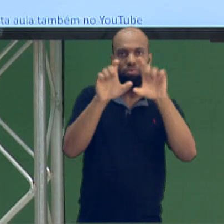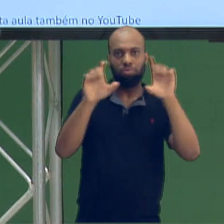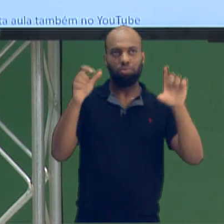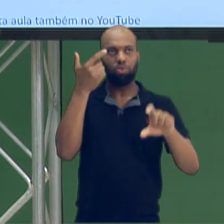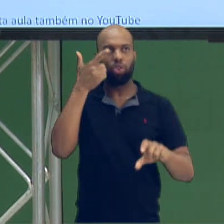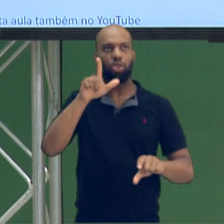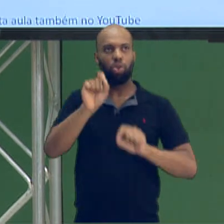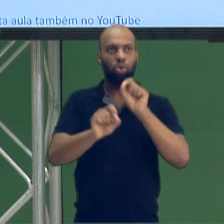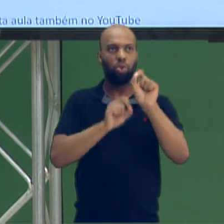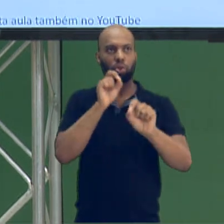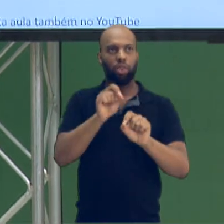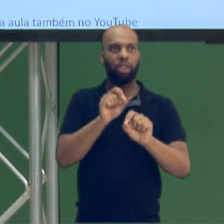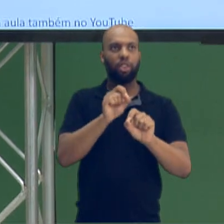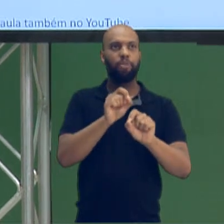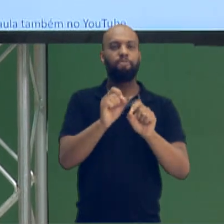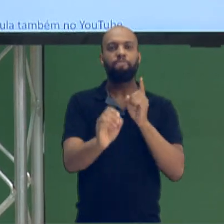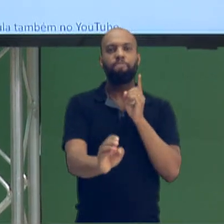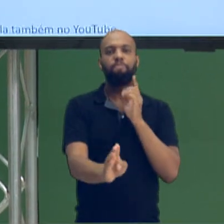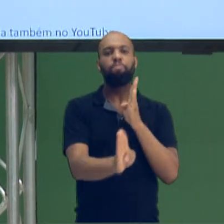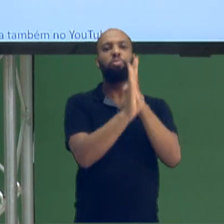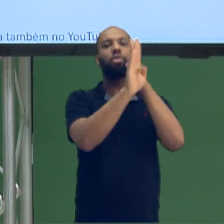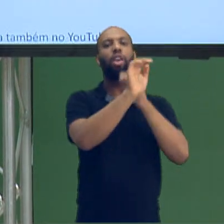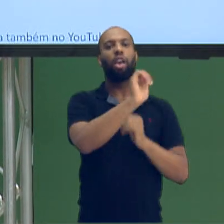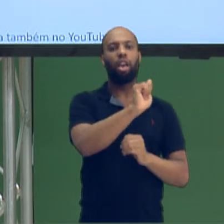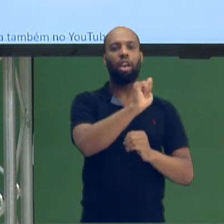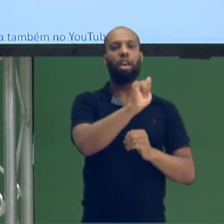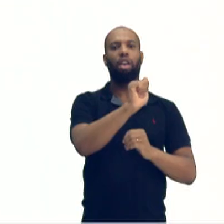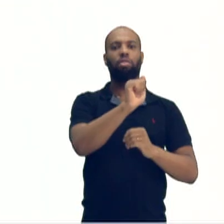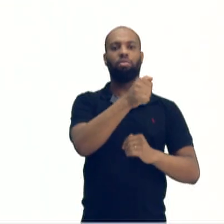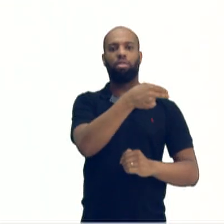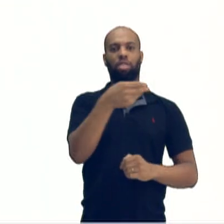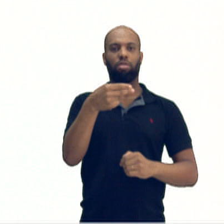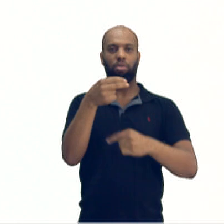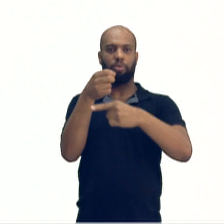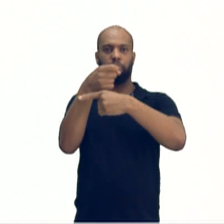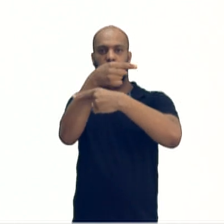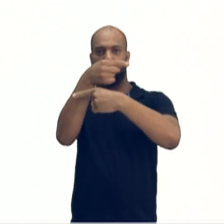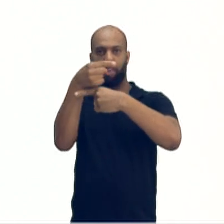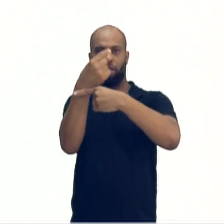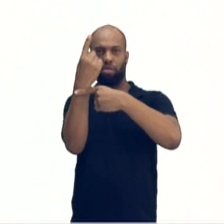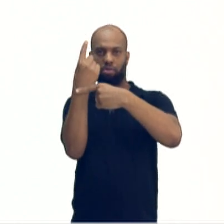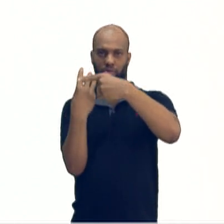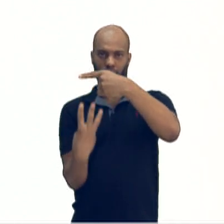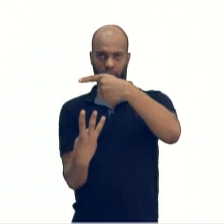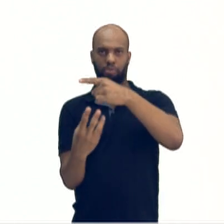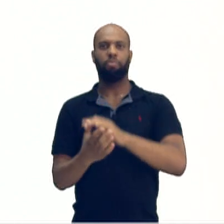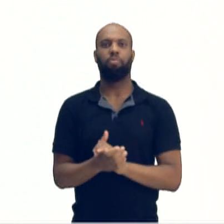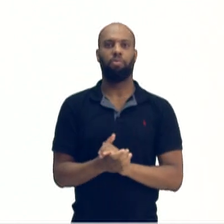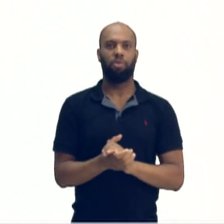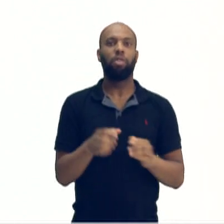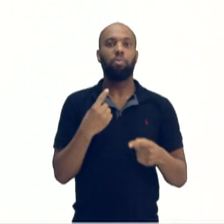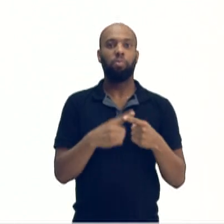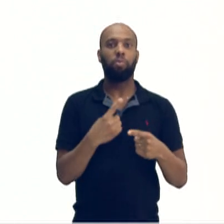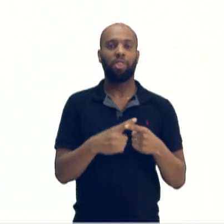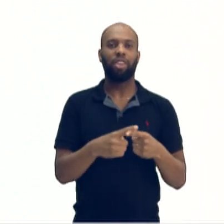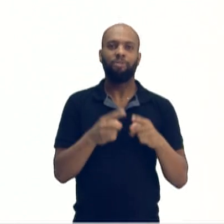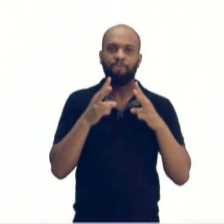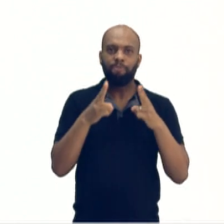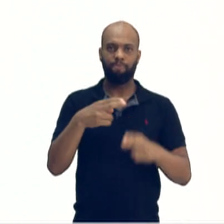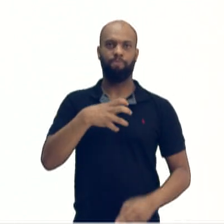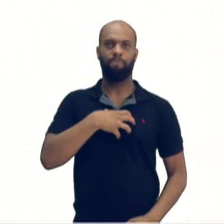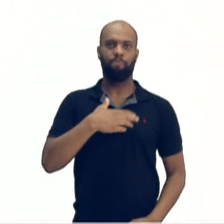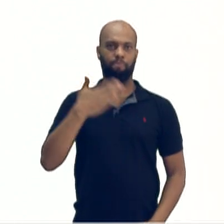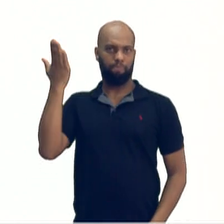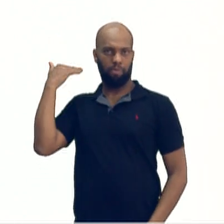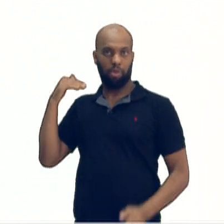chegar que o a vale menos 1/3, tá certo? É a mesma questão das alternativas passadas.